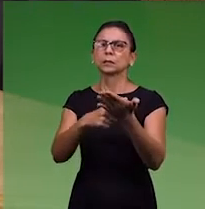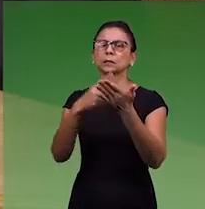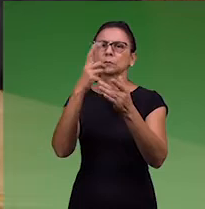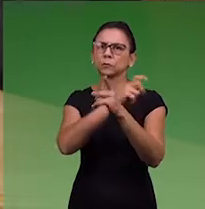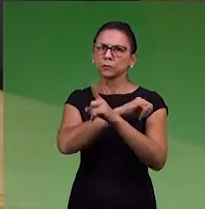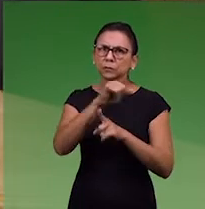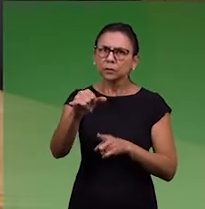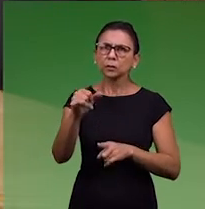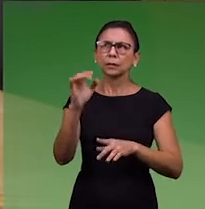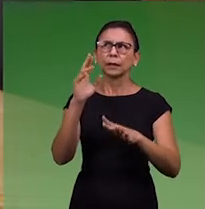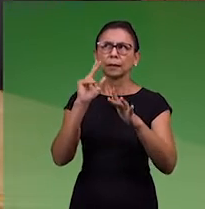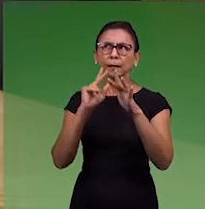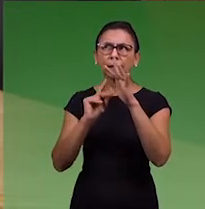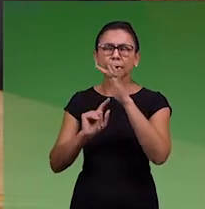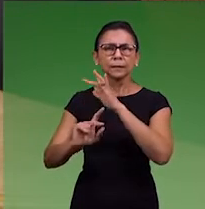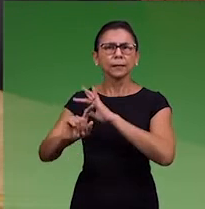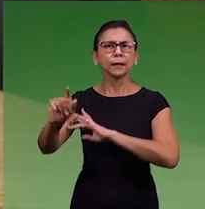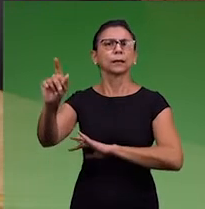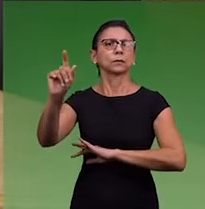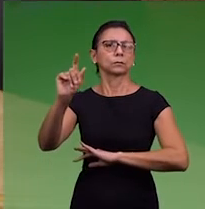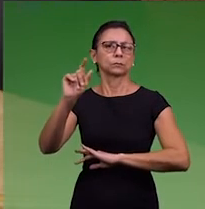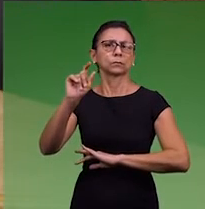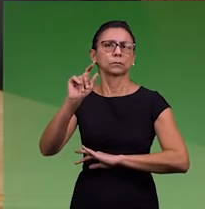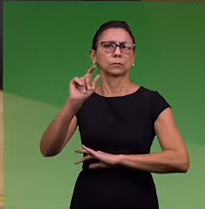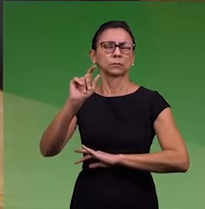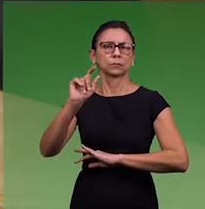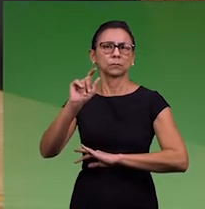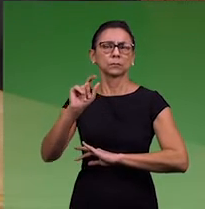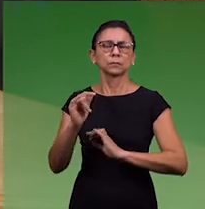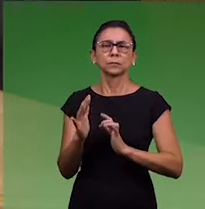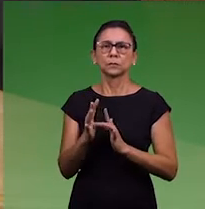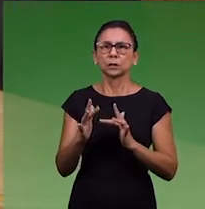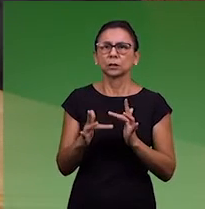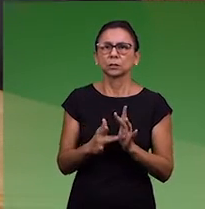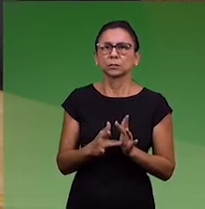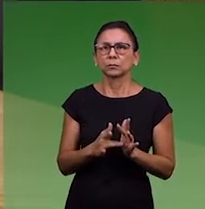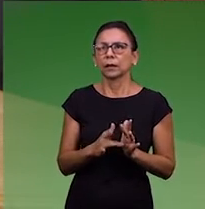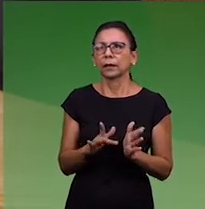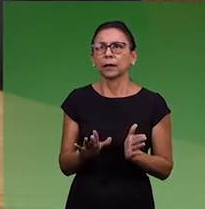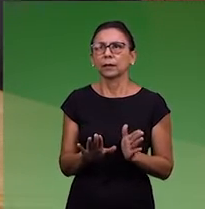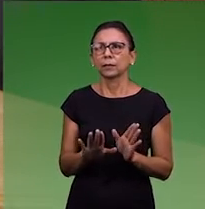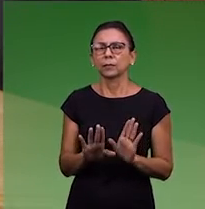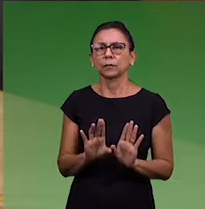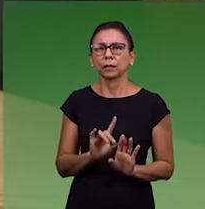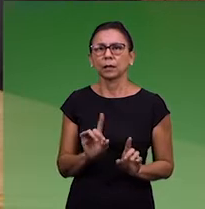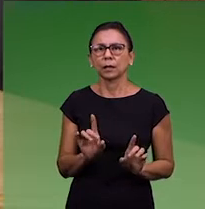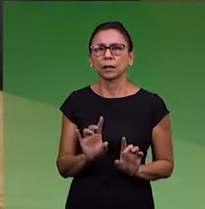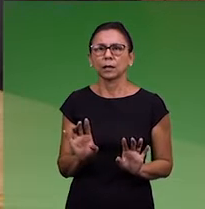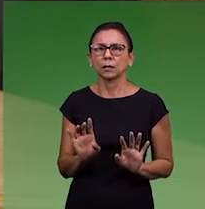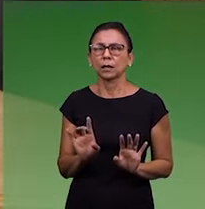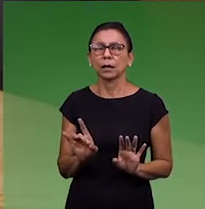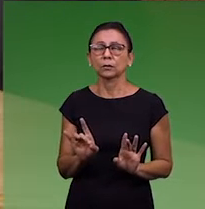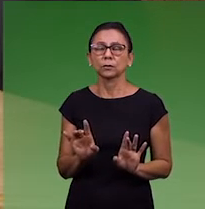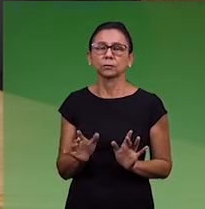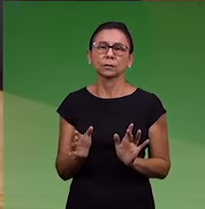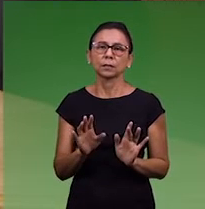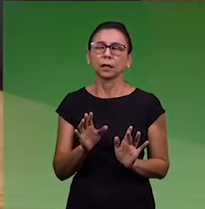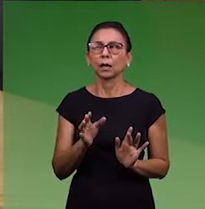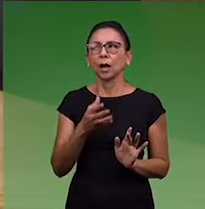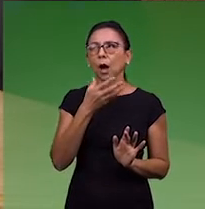é eterna. É um projeto eterno de Deus. Jesus, ele não é um homem,